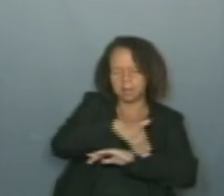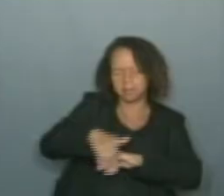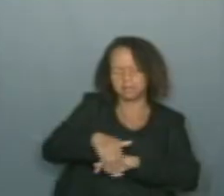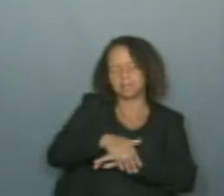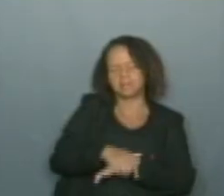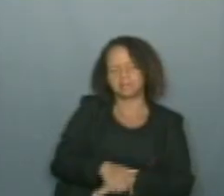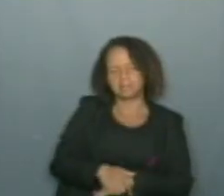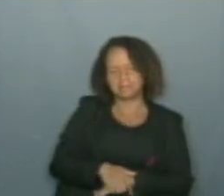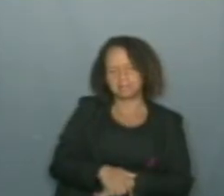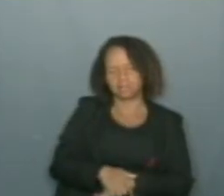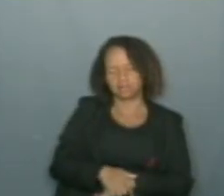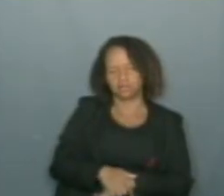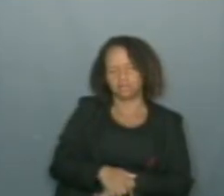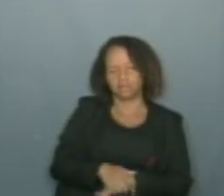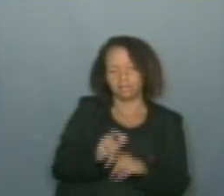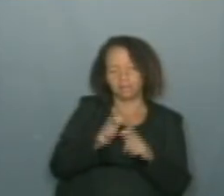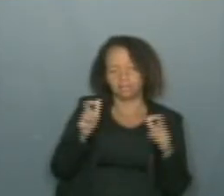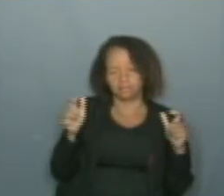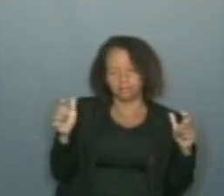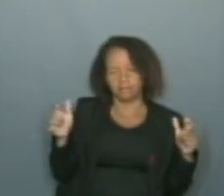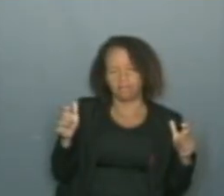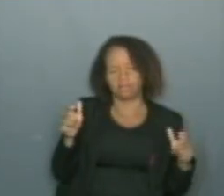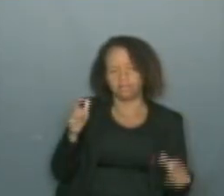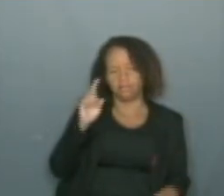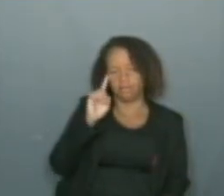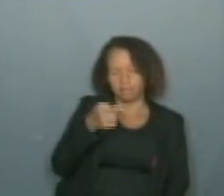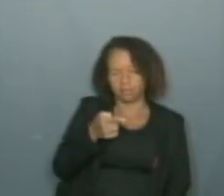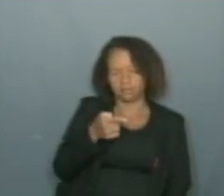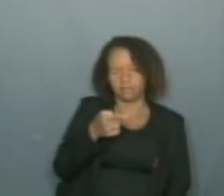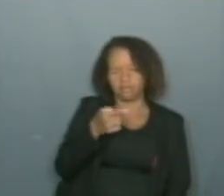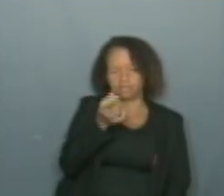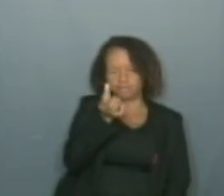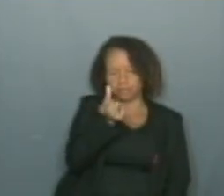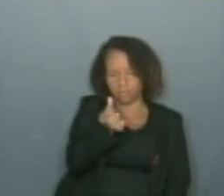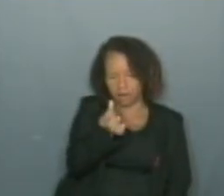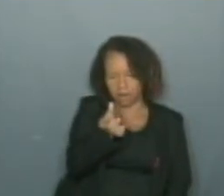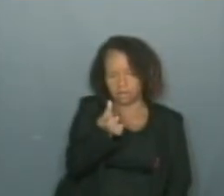Recife cresceu mais de